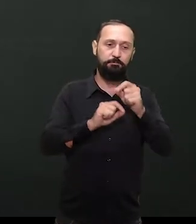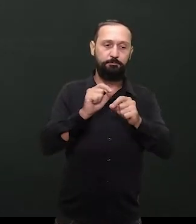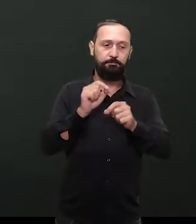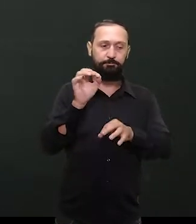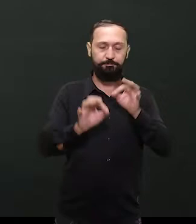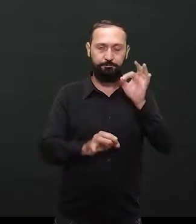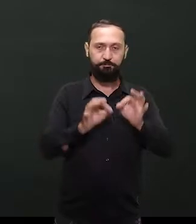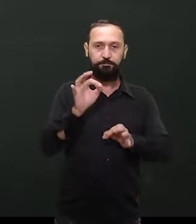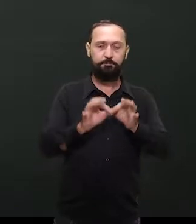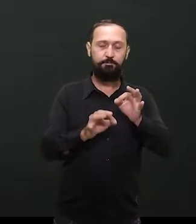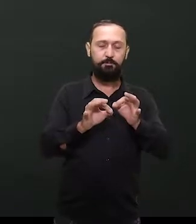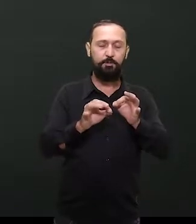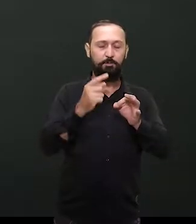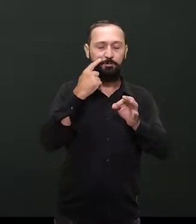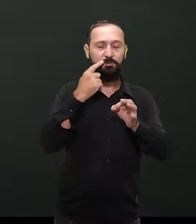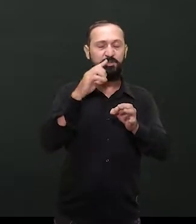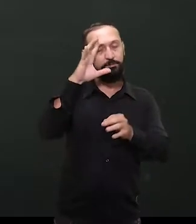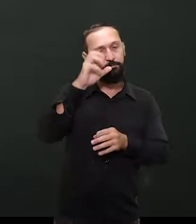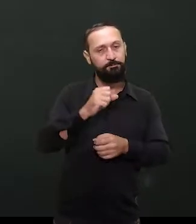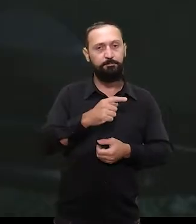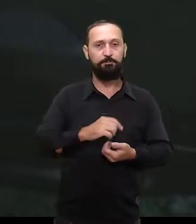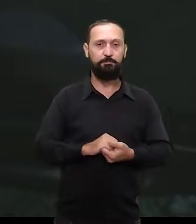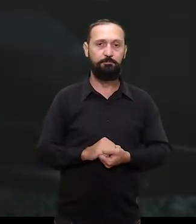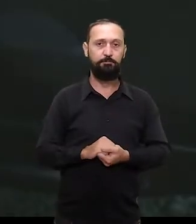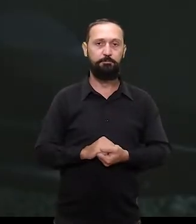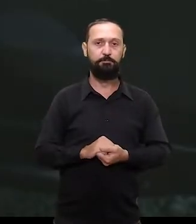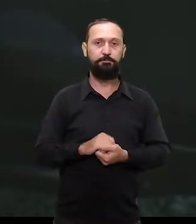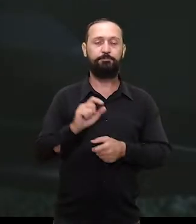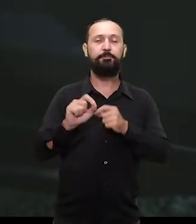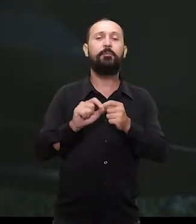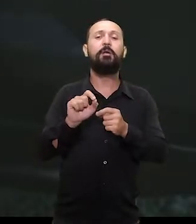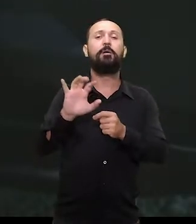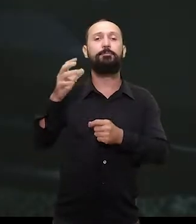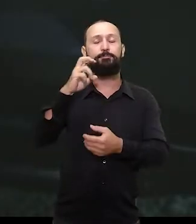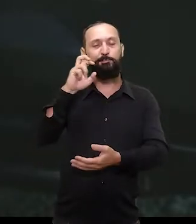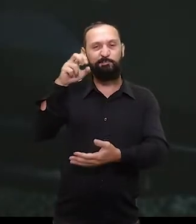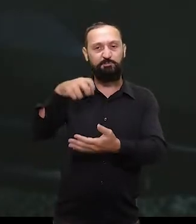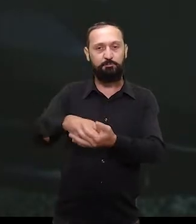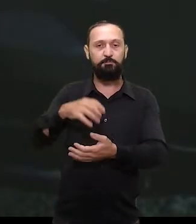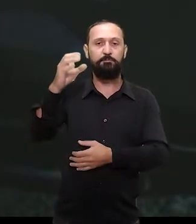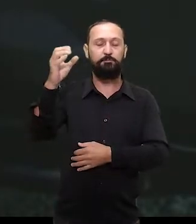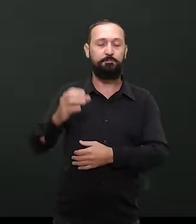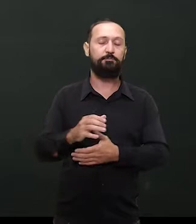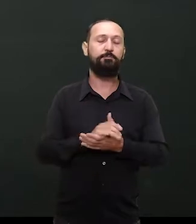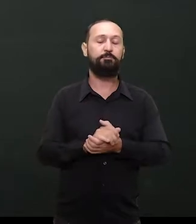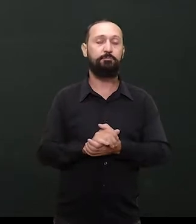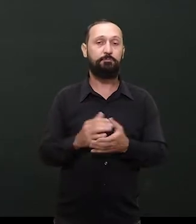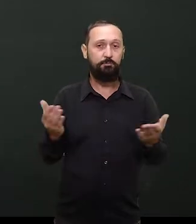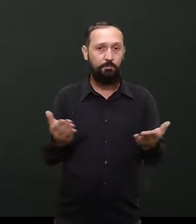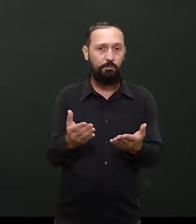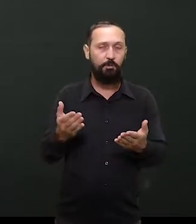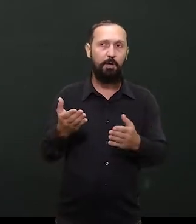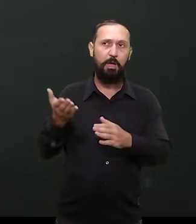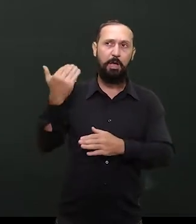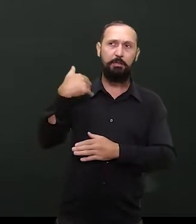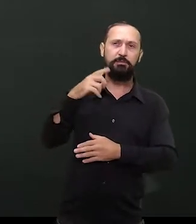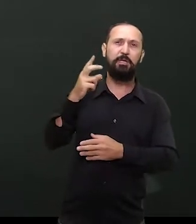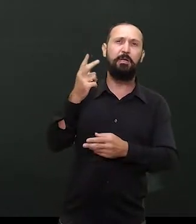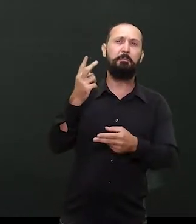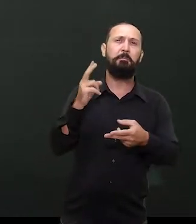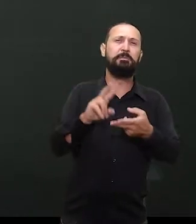prosseguimento do inquérito nesse sentido e qual que é a pena para esse crime a pena agora